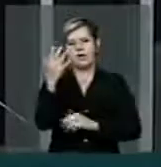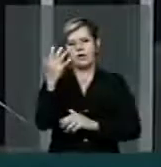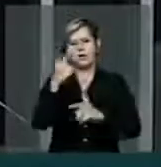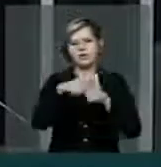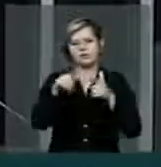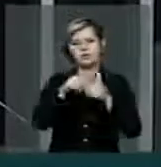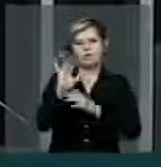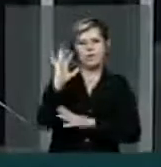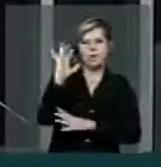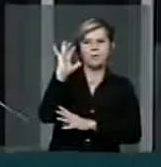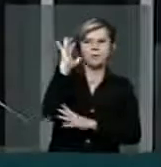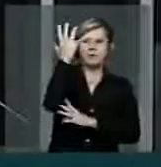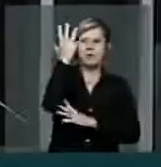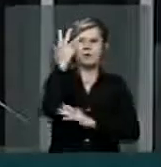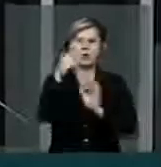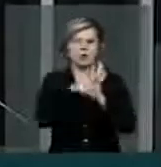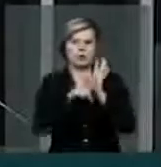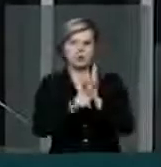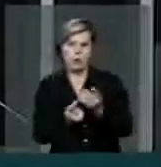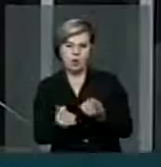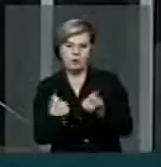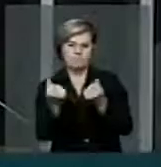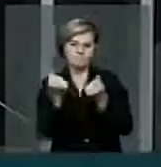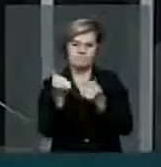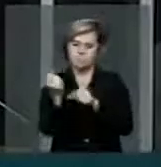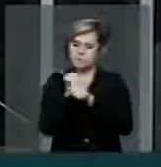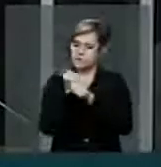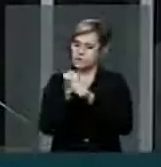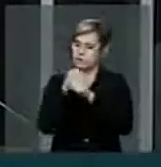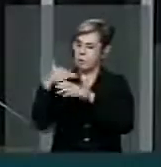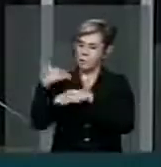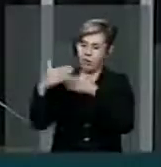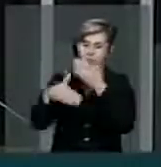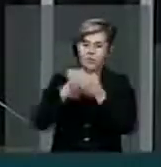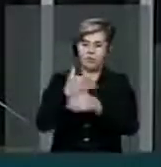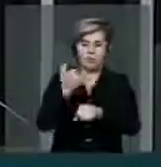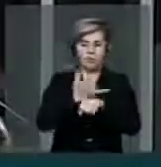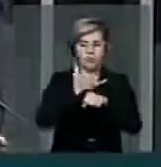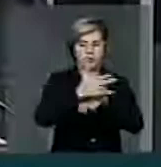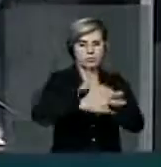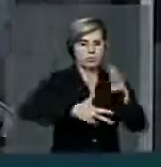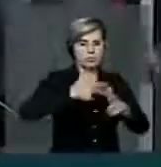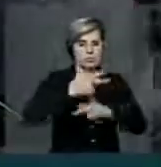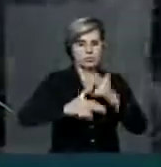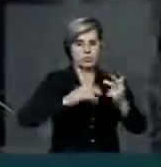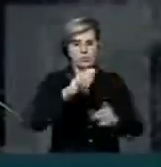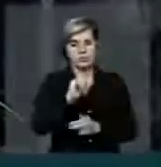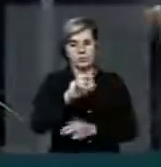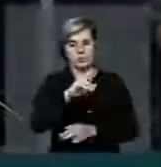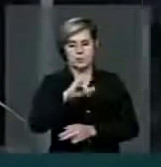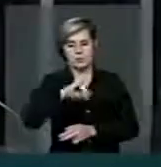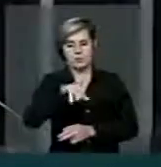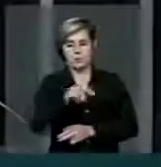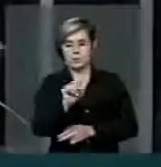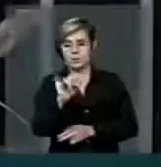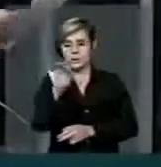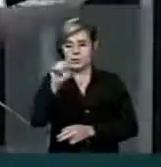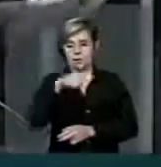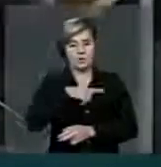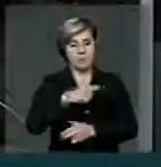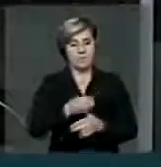ambientais existem ao longo da estrada de ferro Carajás, onde podemos destacar os seguintes.